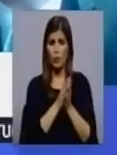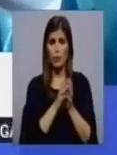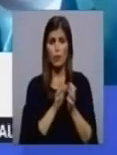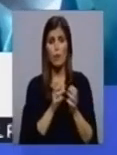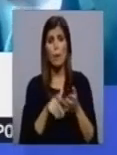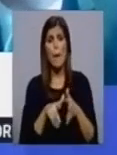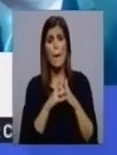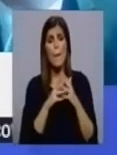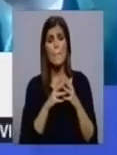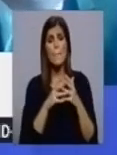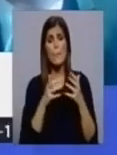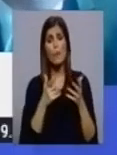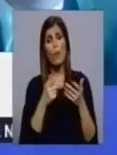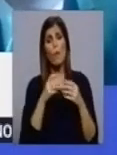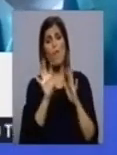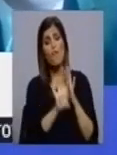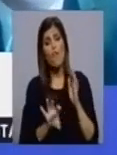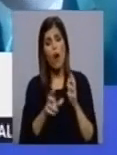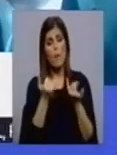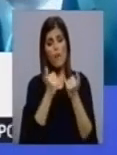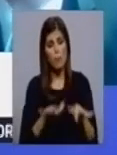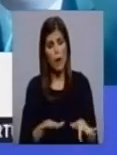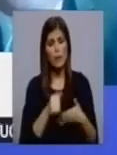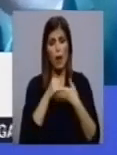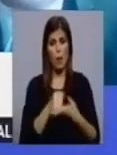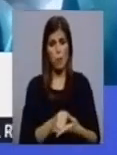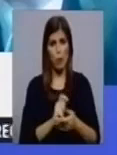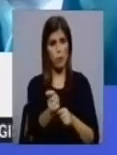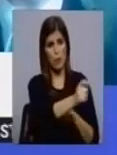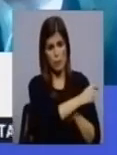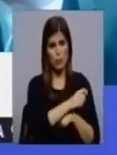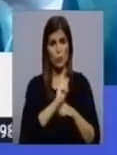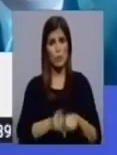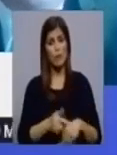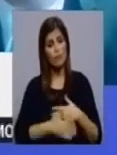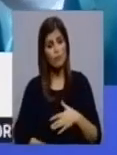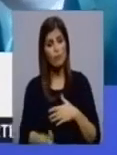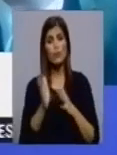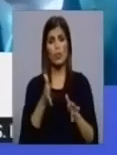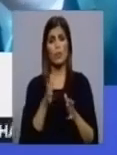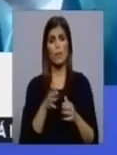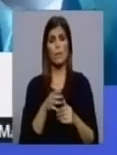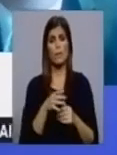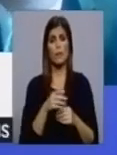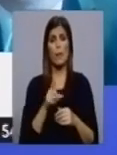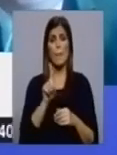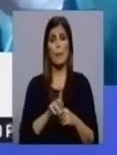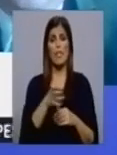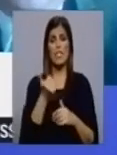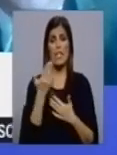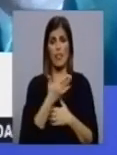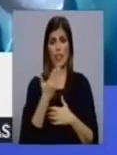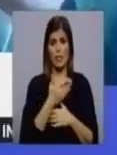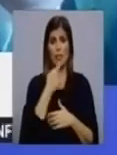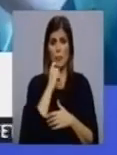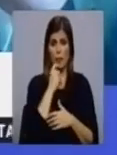aparelho informático de suporte ao seu processamento e os pagamentos começaram a ser efetuados a partir da primeira quinzena de